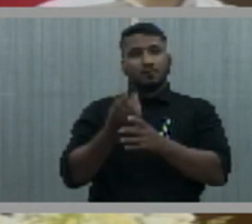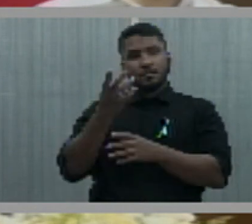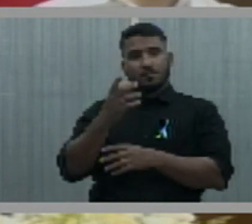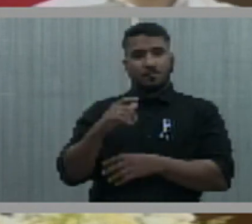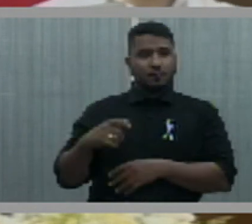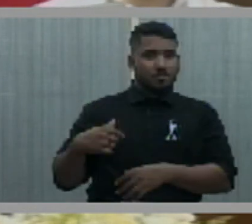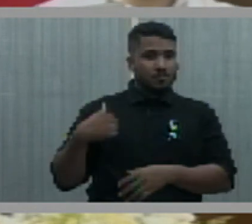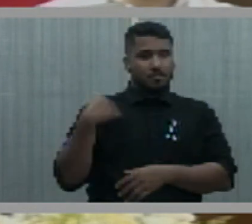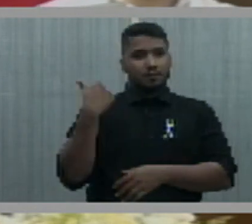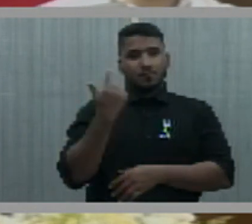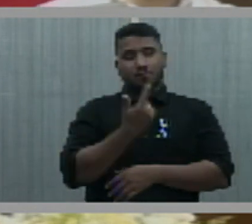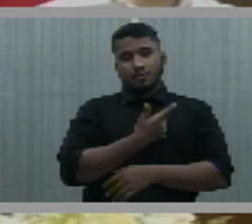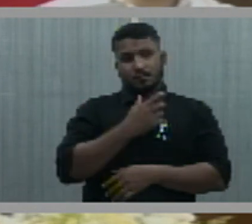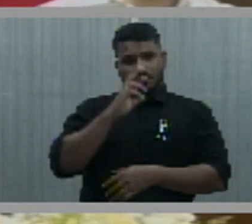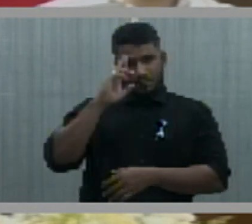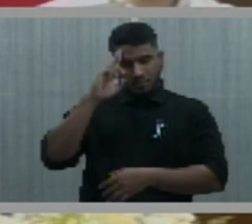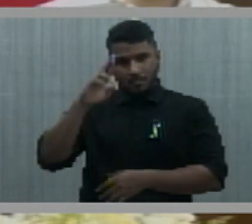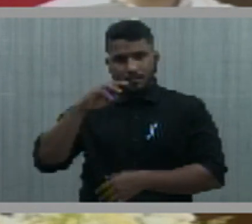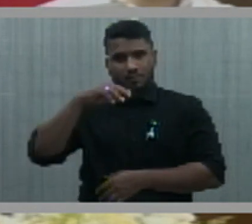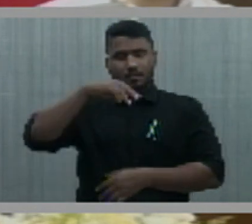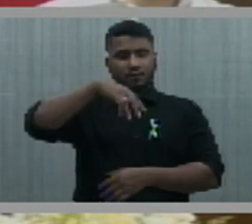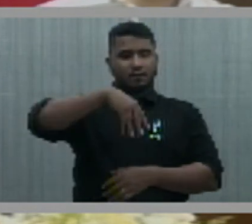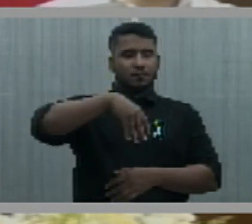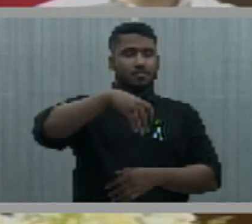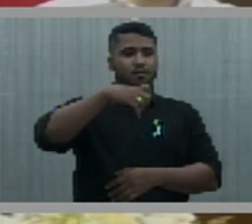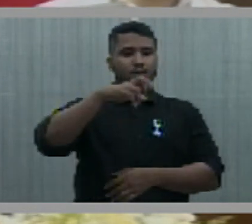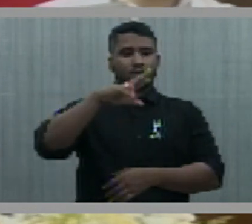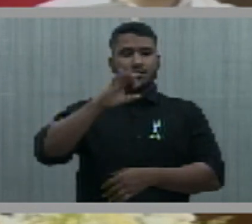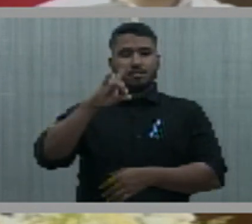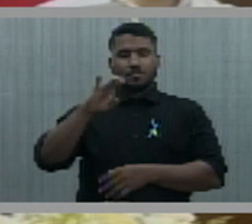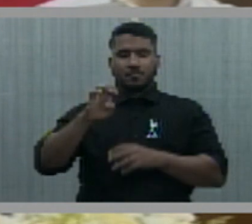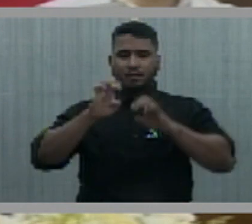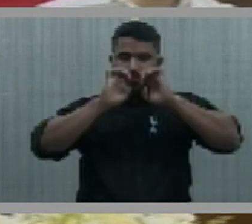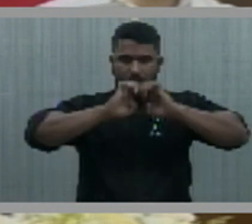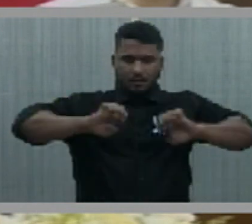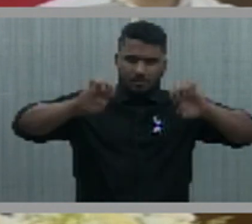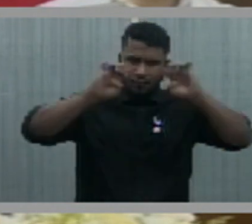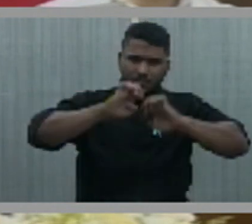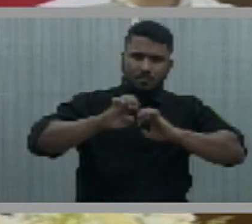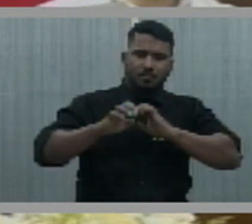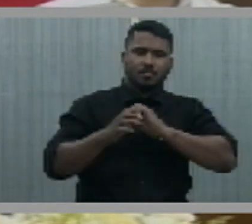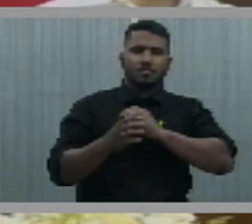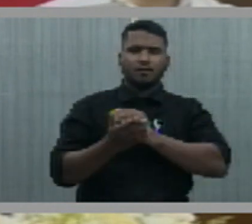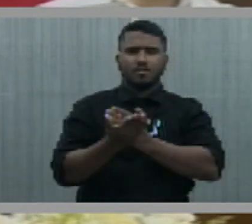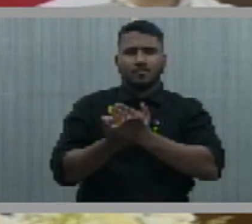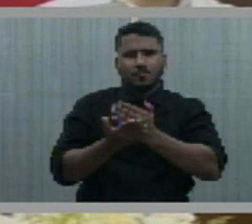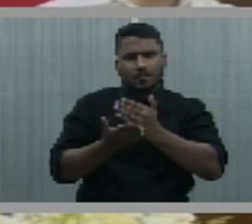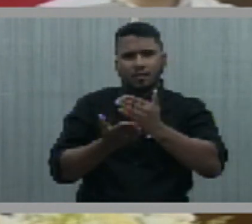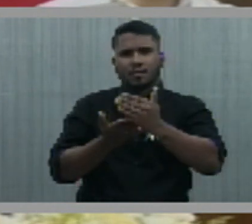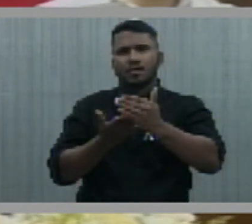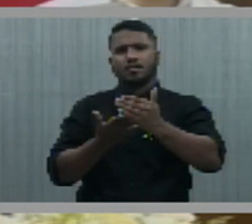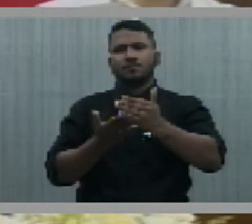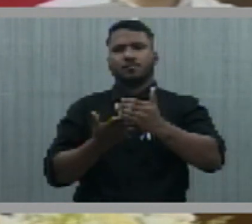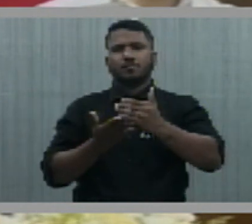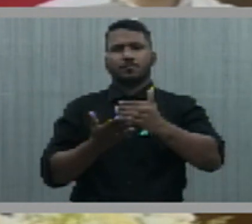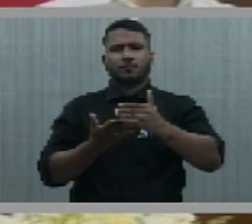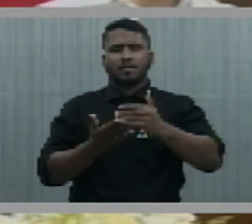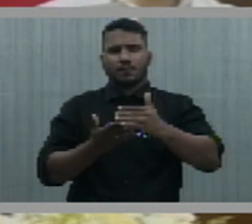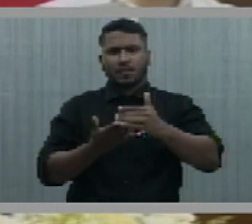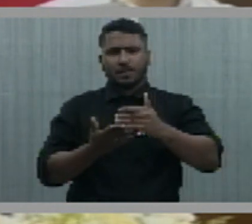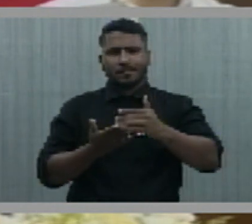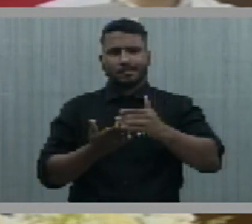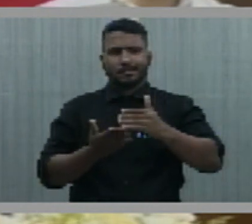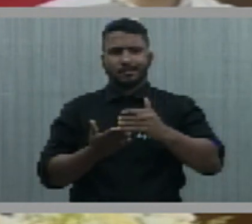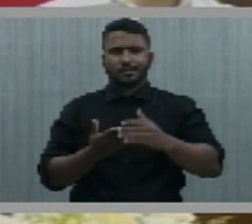Nossa Senhora das Mercês, que evangelizou os inícios da Presália